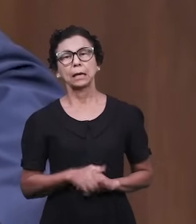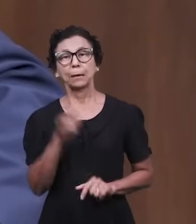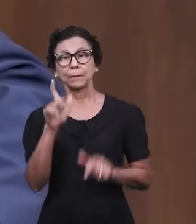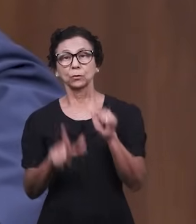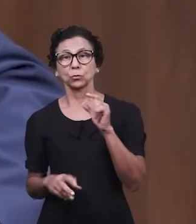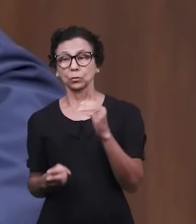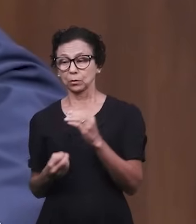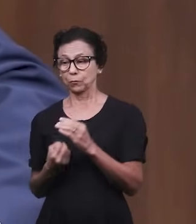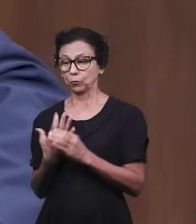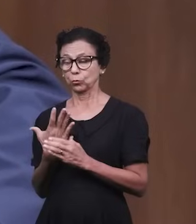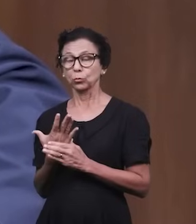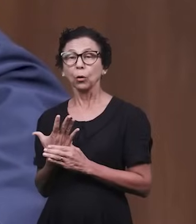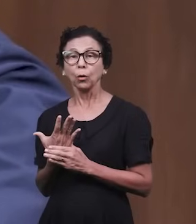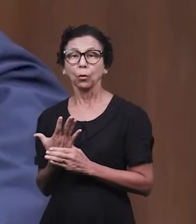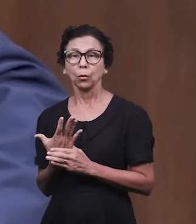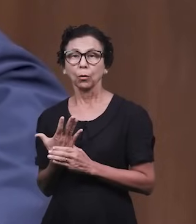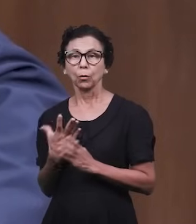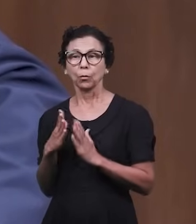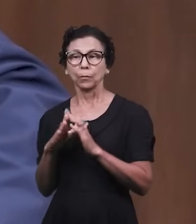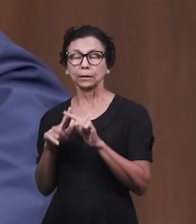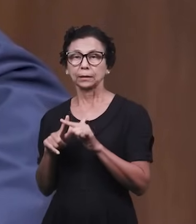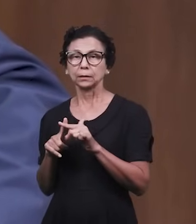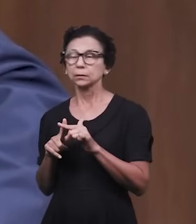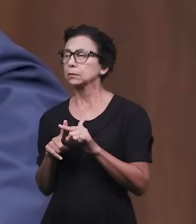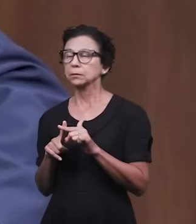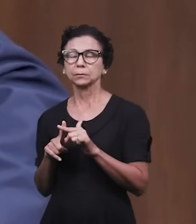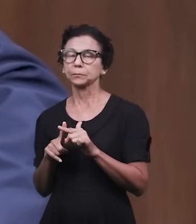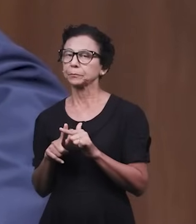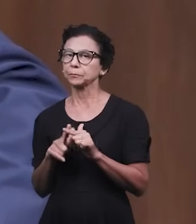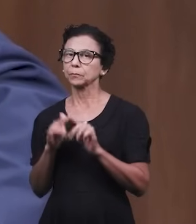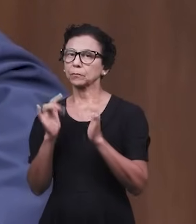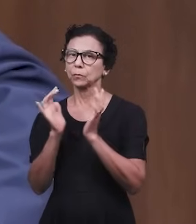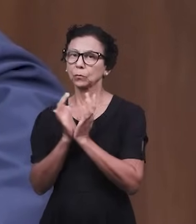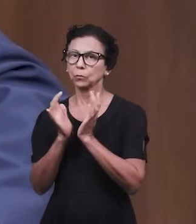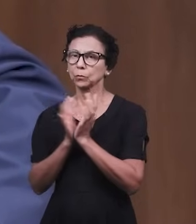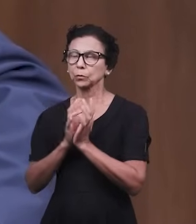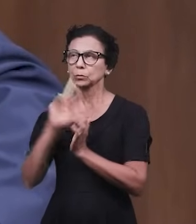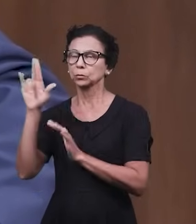falou. É um grupo que foi despertado, né? Como o pastor colocou.